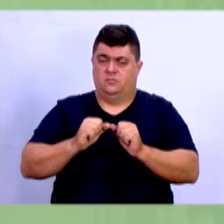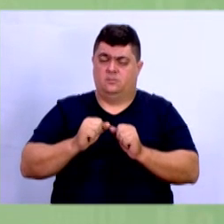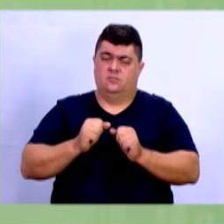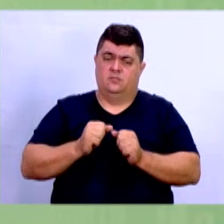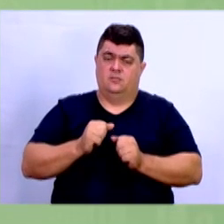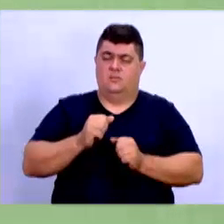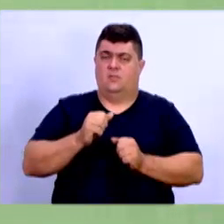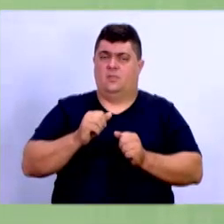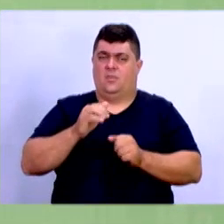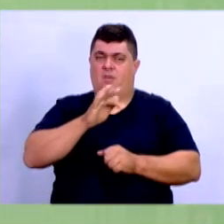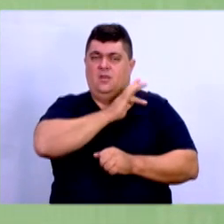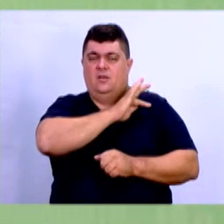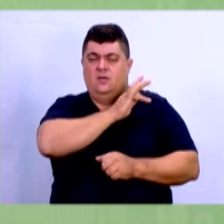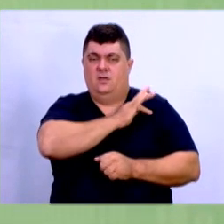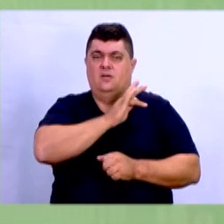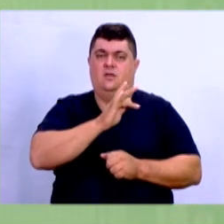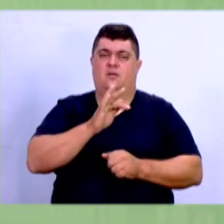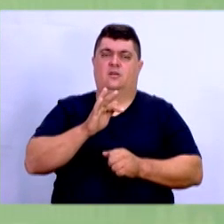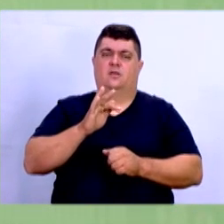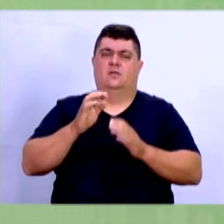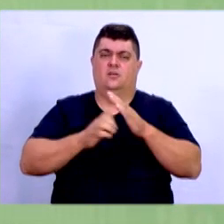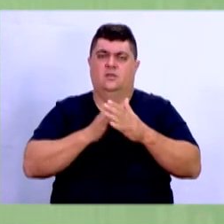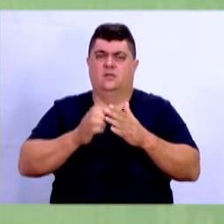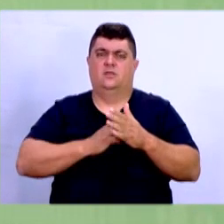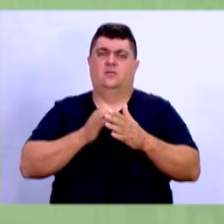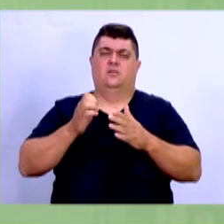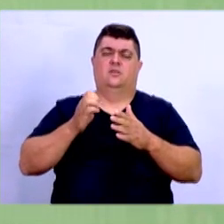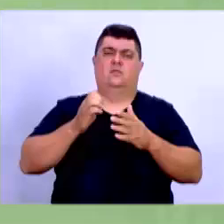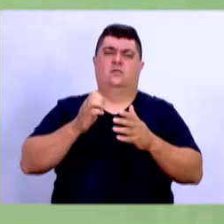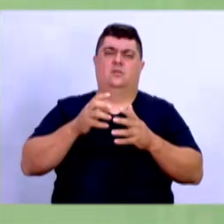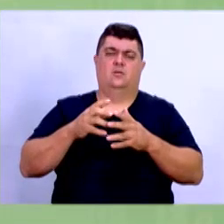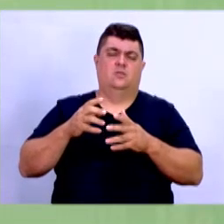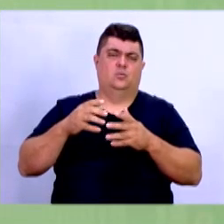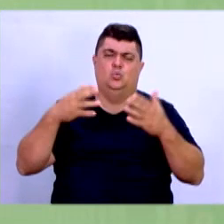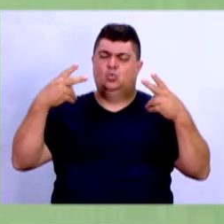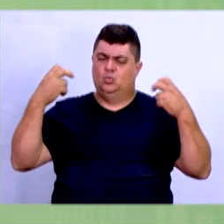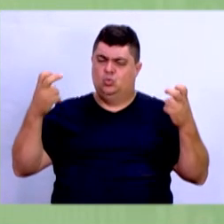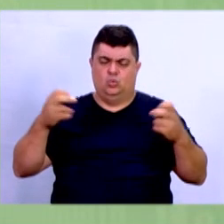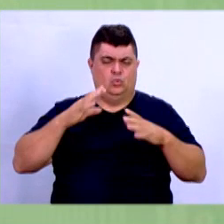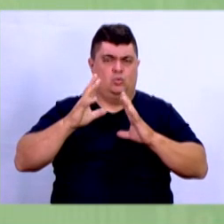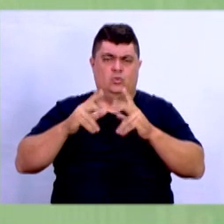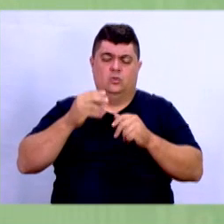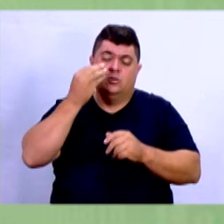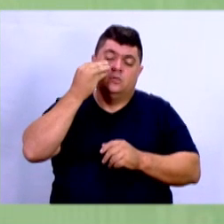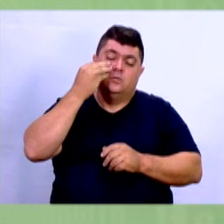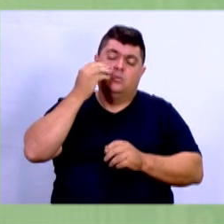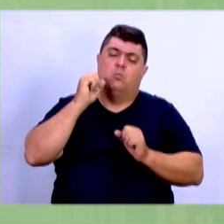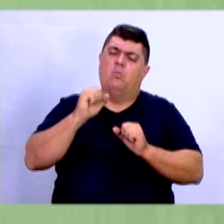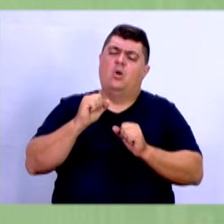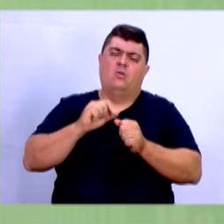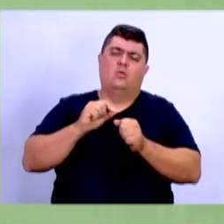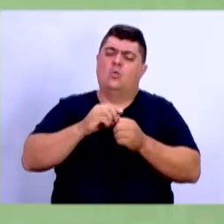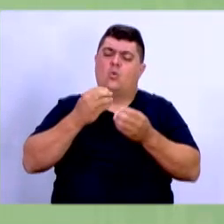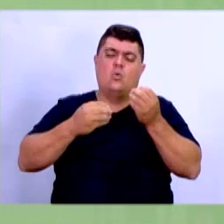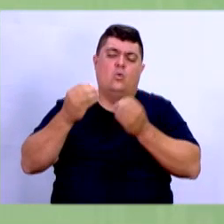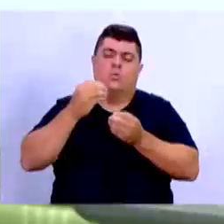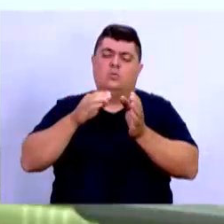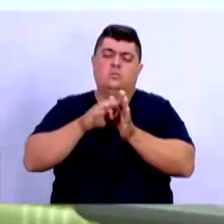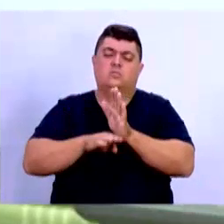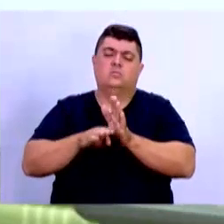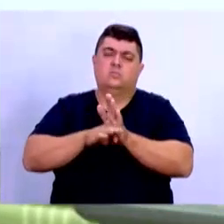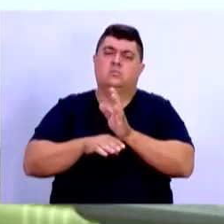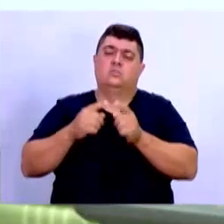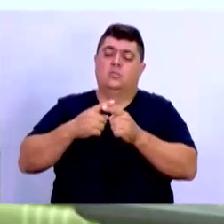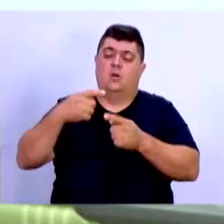a faculdade, ou a empresa, o açougue, a transportadora, ela vai analisar o que ela pode, que margem que ela